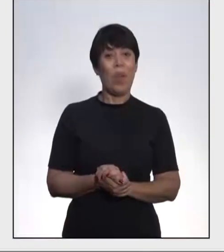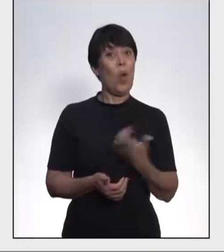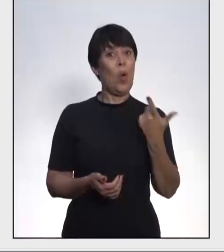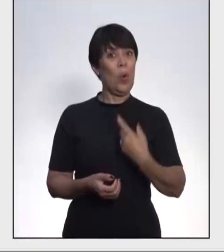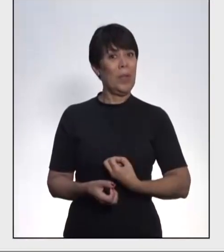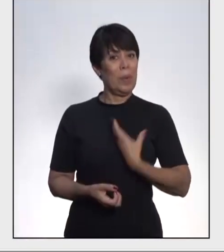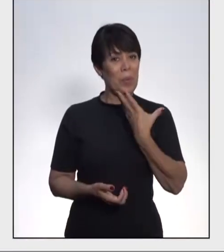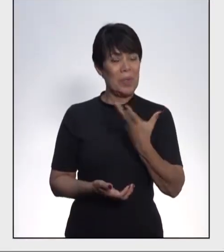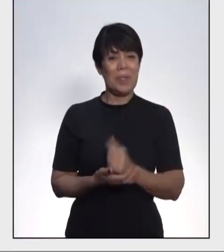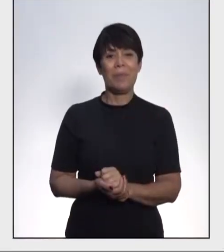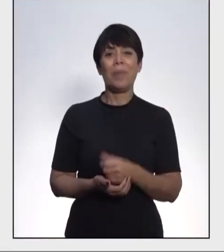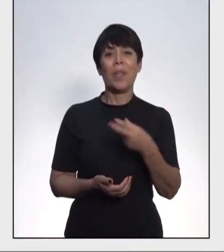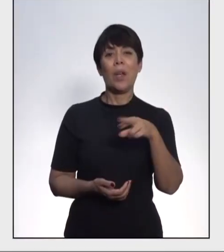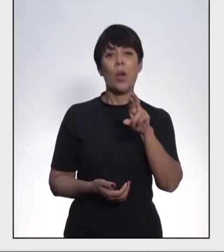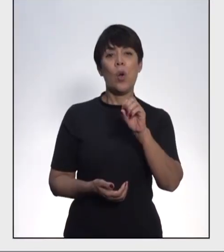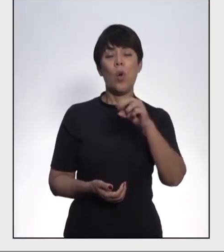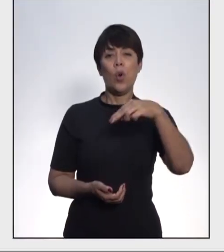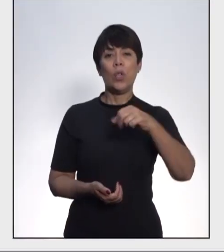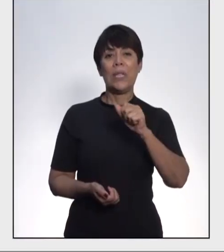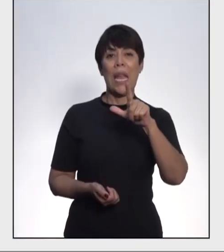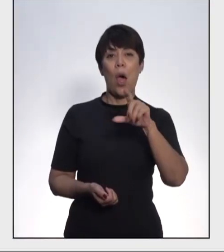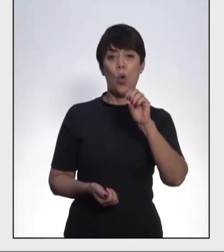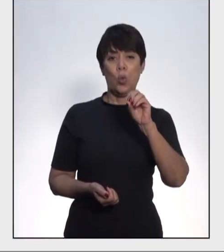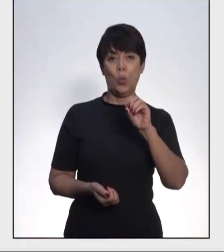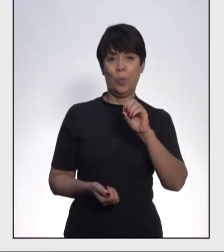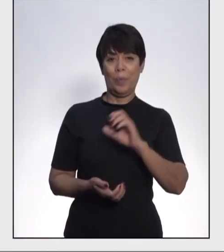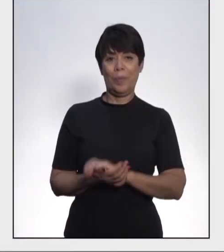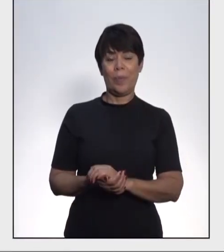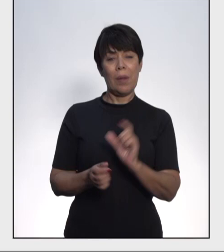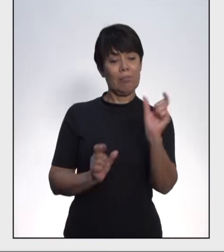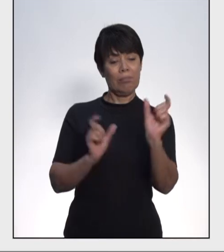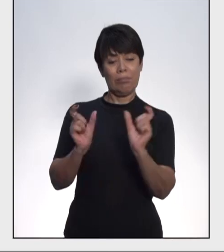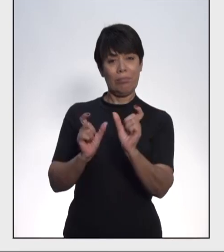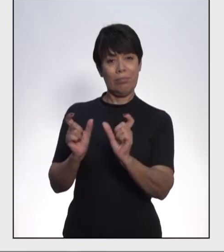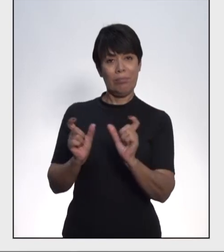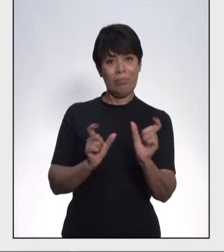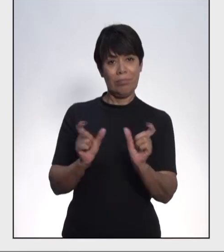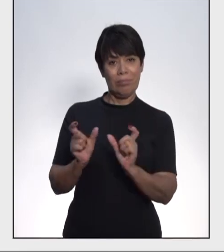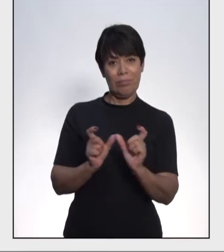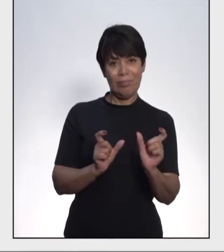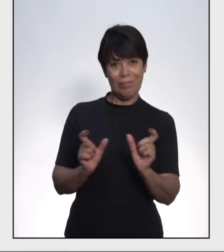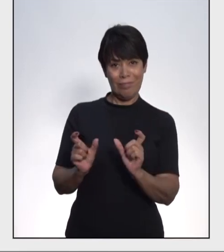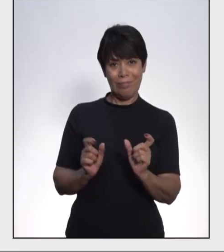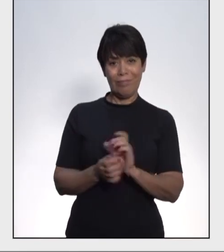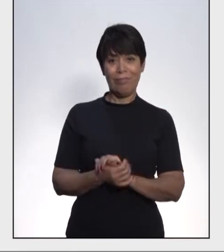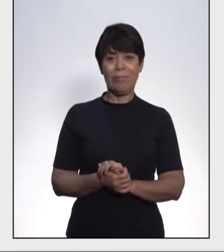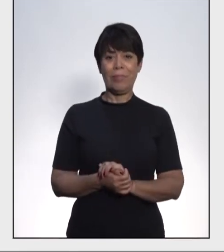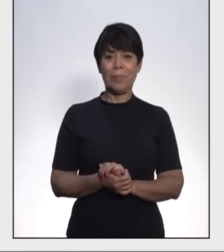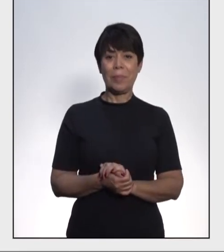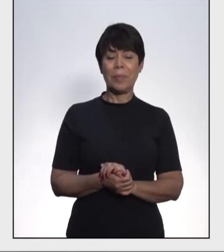Maravilhoso. Ronaldo de Azeredo. Solitário, solidário, soliário. Solitário, solidário,